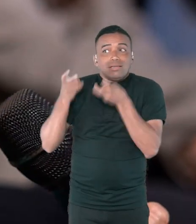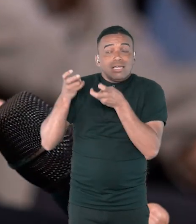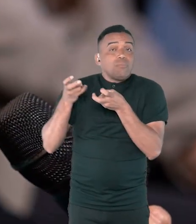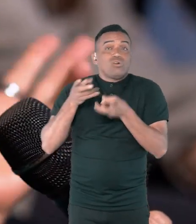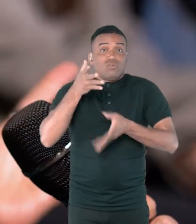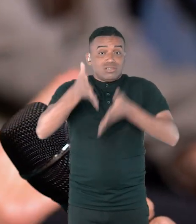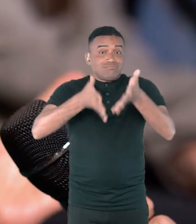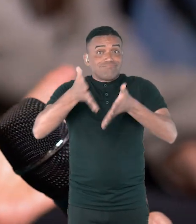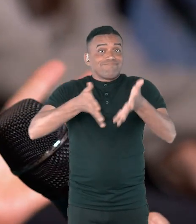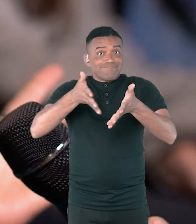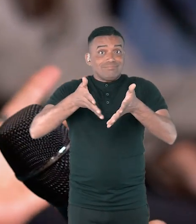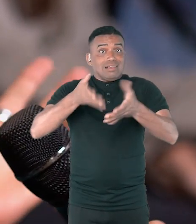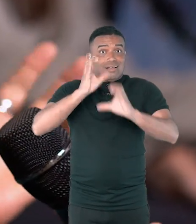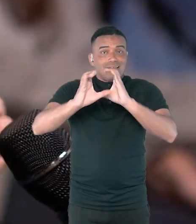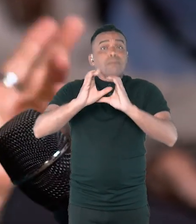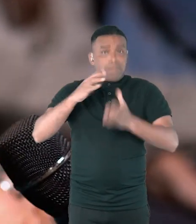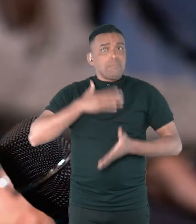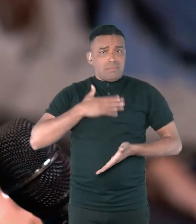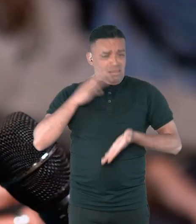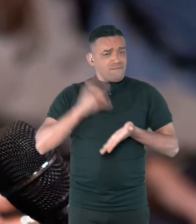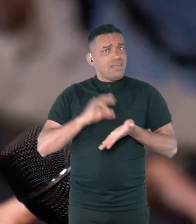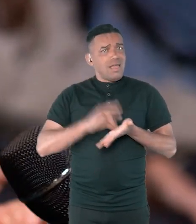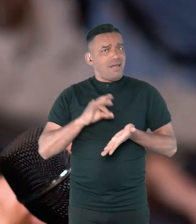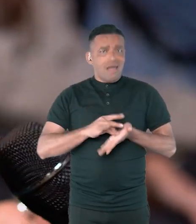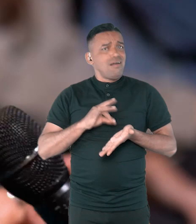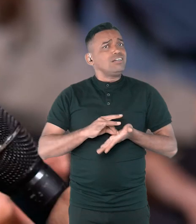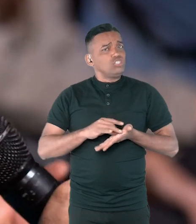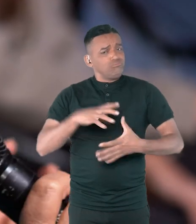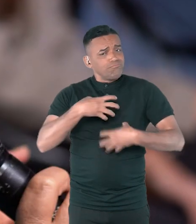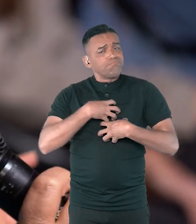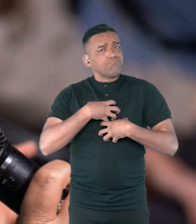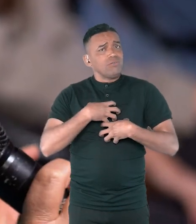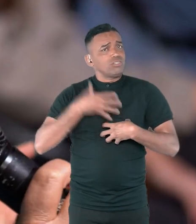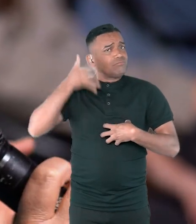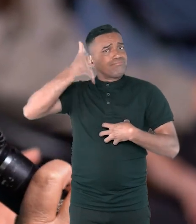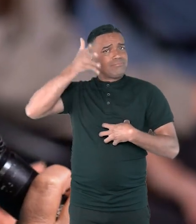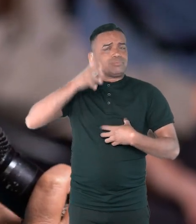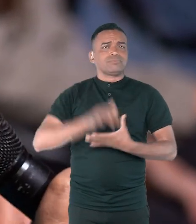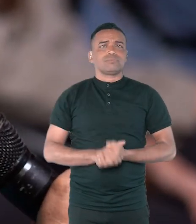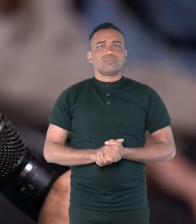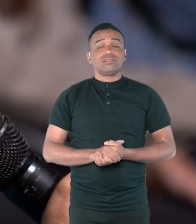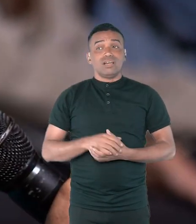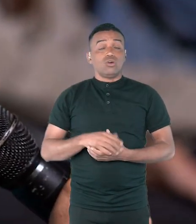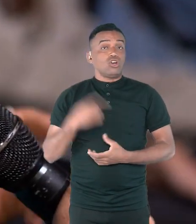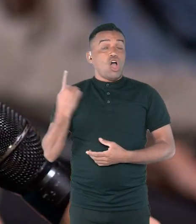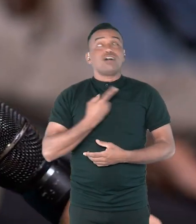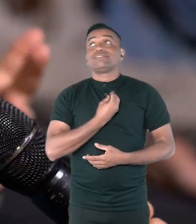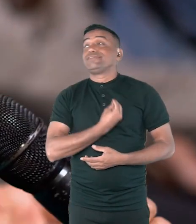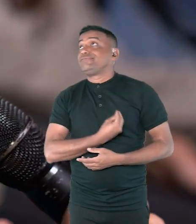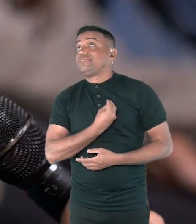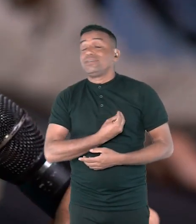assim, o que você falou, para mim são verdades, muitas verdades que você disse aí. Nós estamos nessa